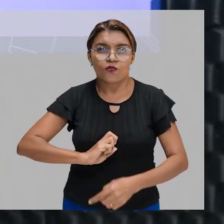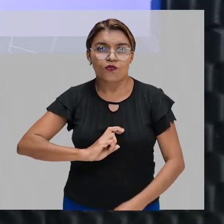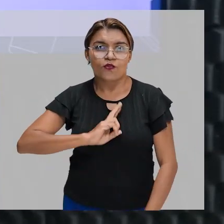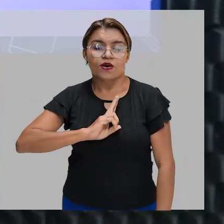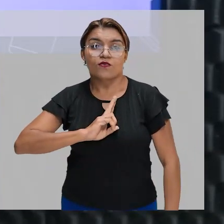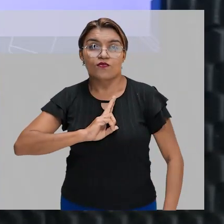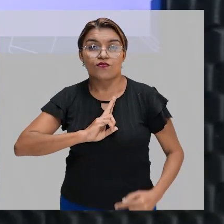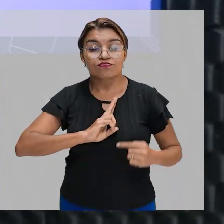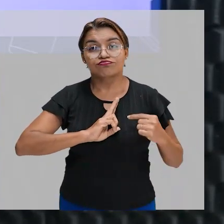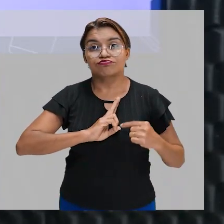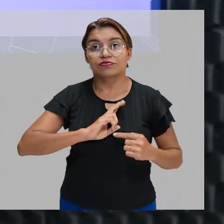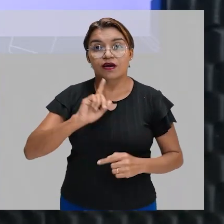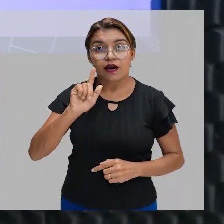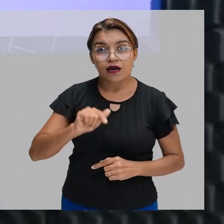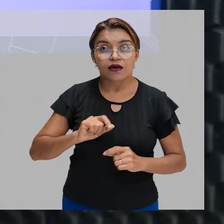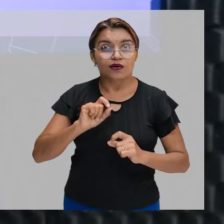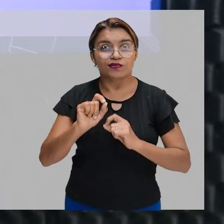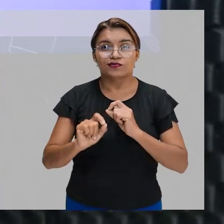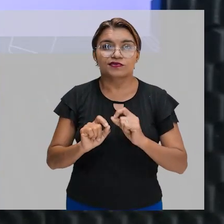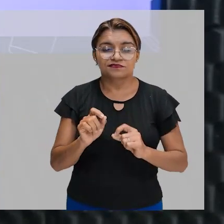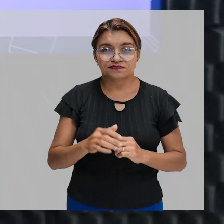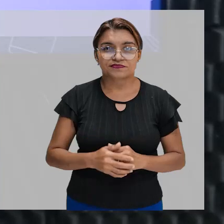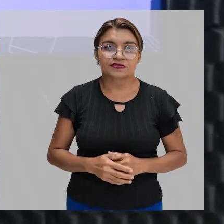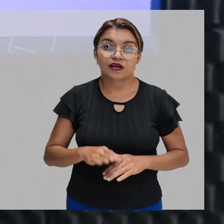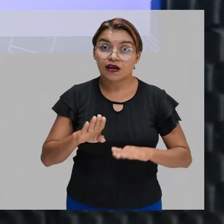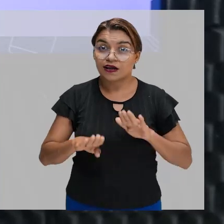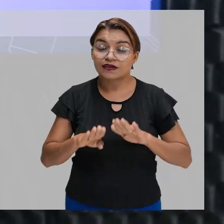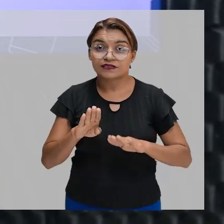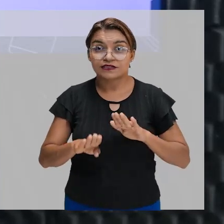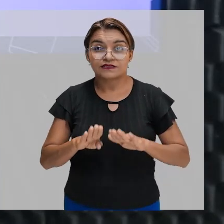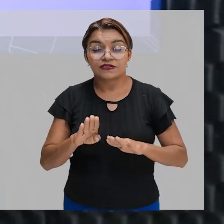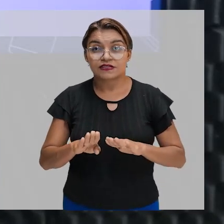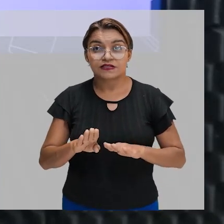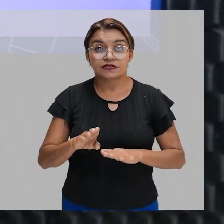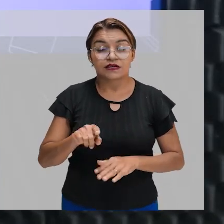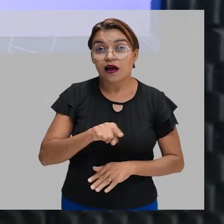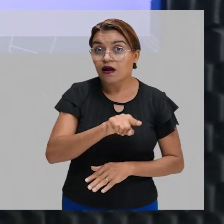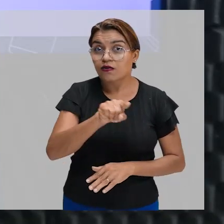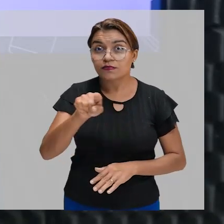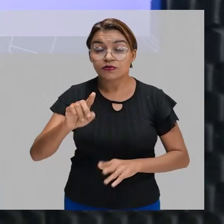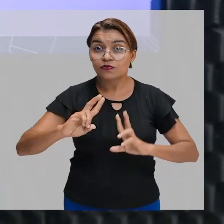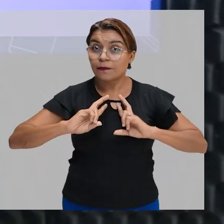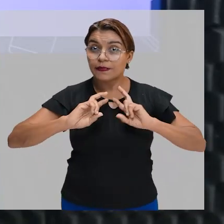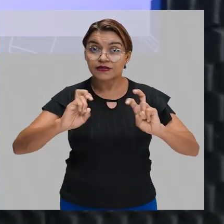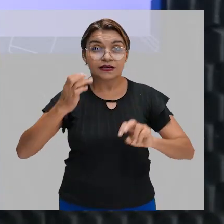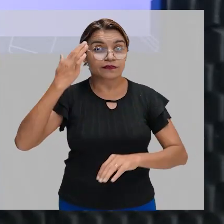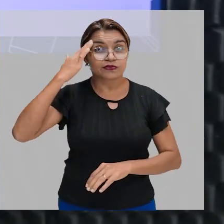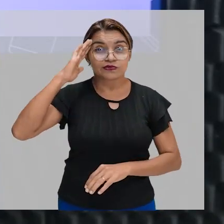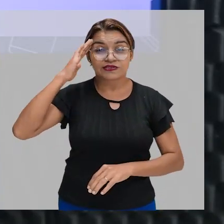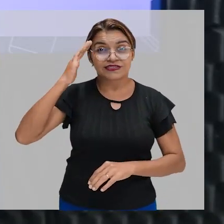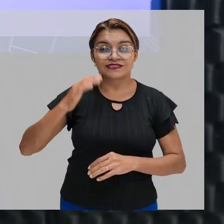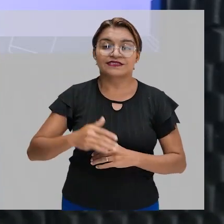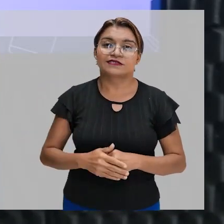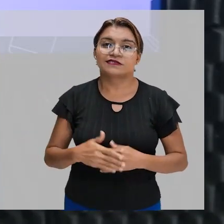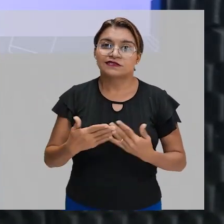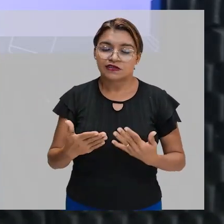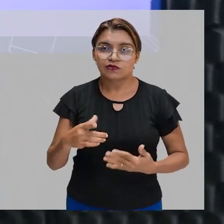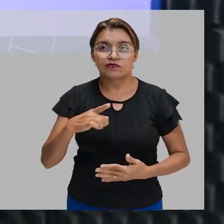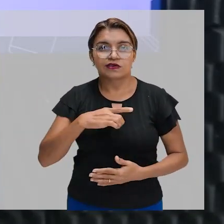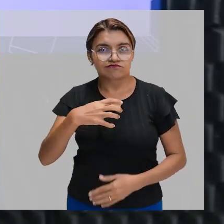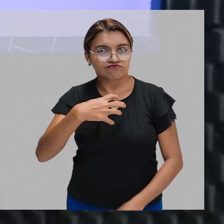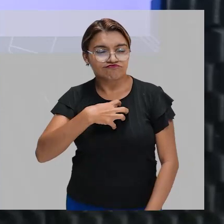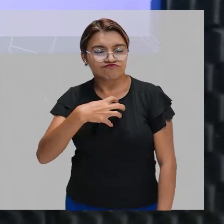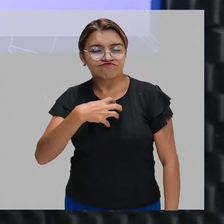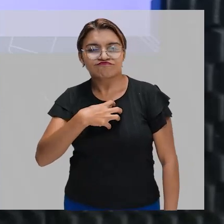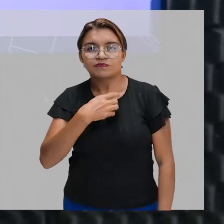e o eu às vezes incompreendido pelo outro por isso que essas questões esse